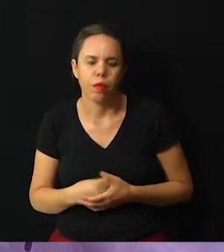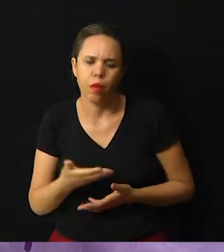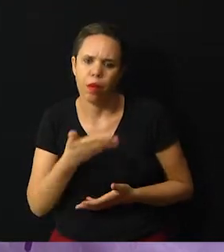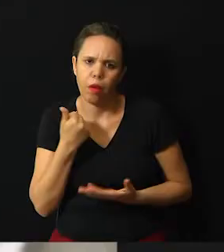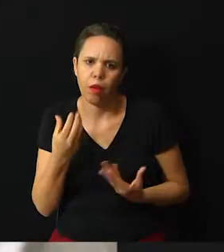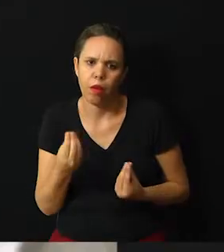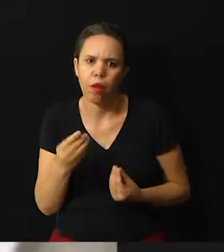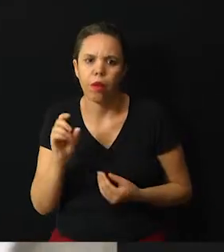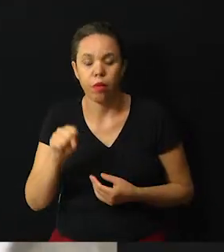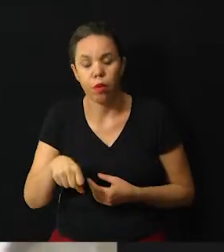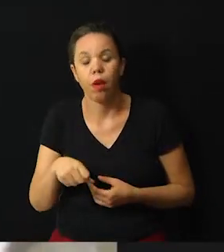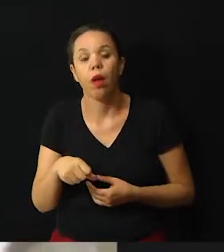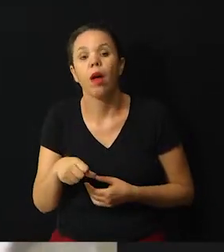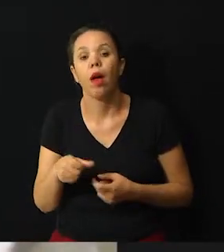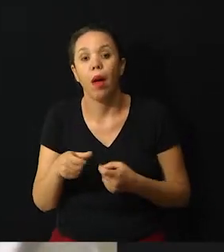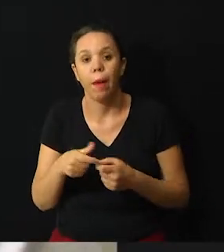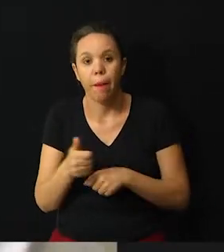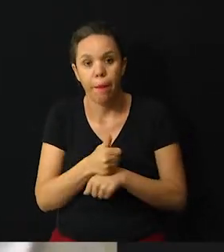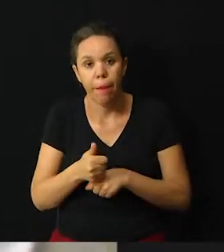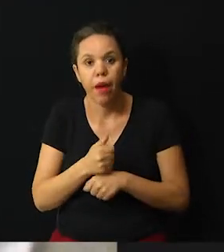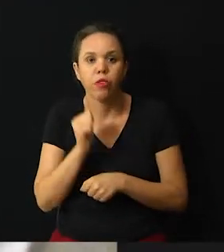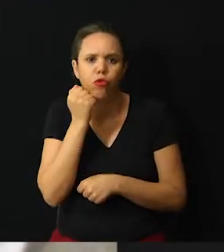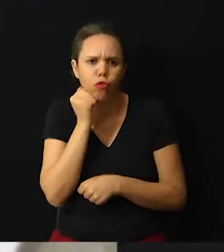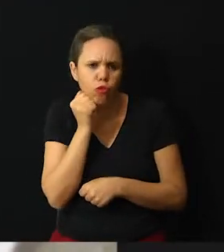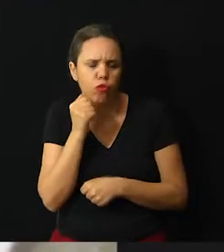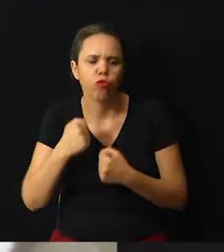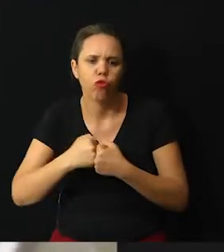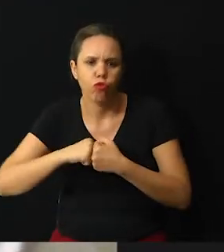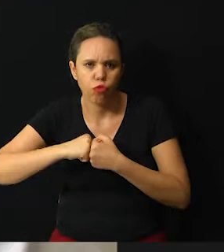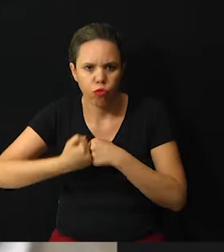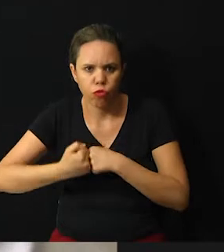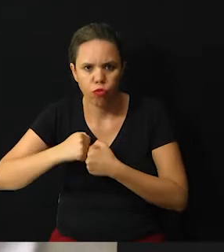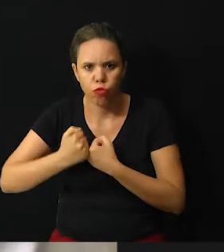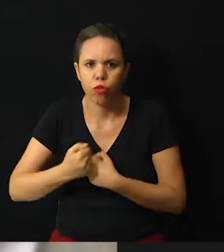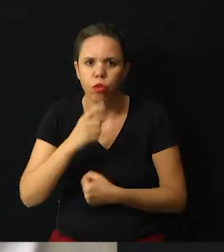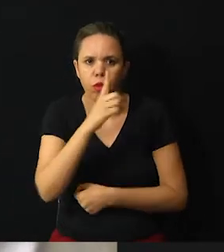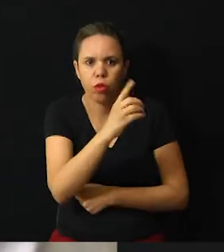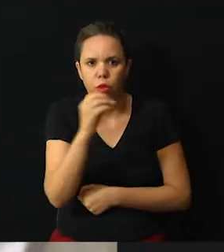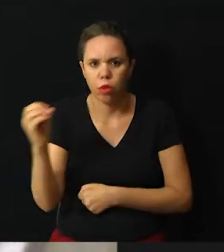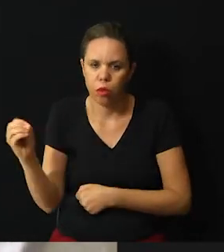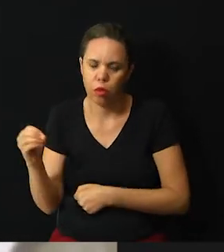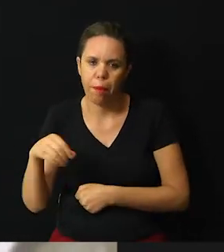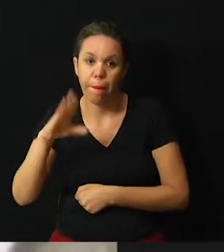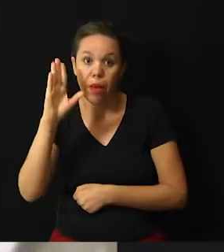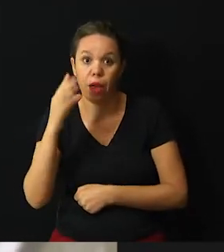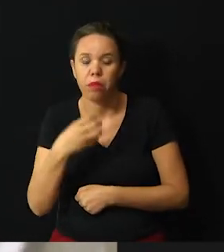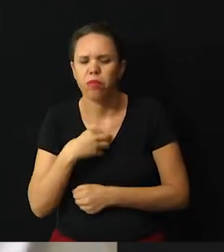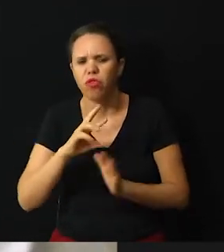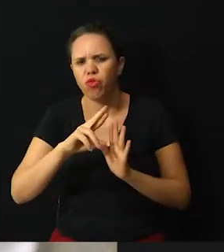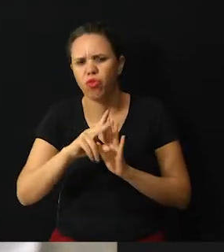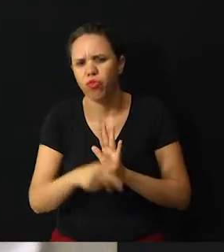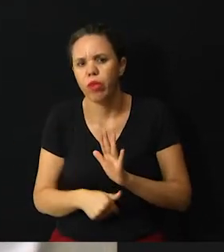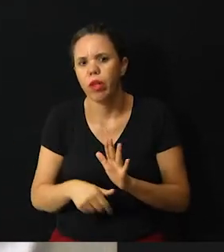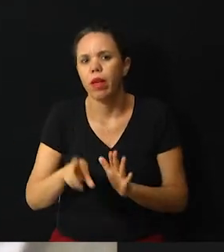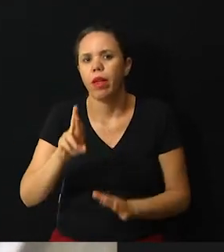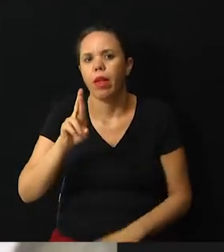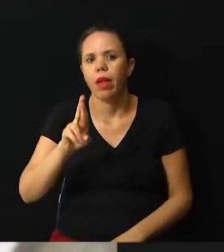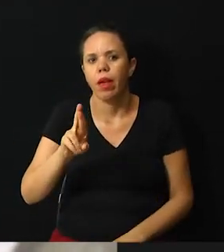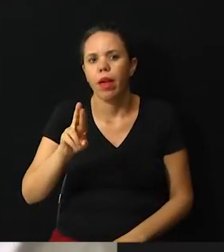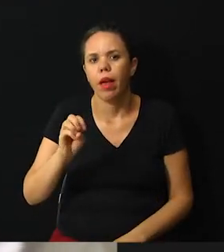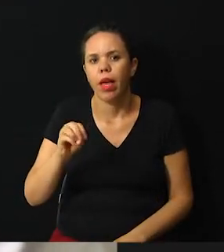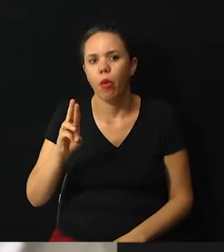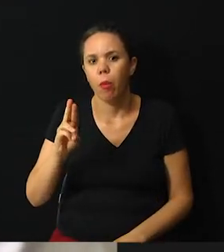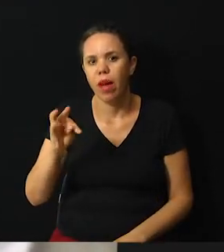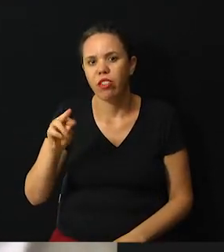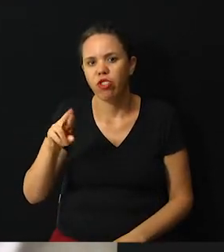Então, veja bem, na reumatologia é uma especialidade muito complexa, nós temos mais 100 tipos de reumatismo. Por exemplo, nós temos pacientes com